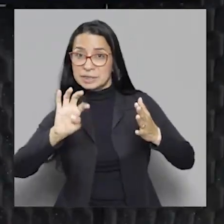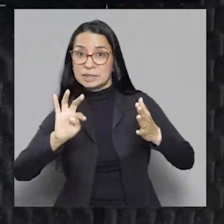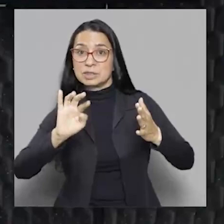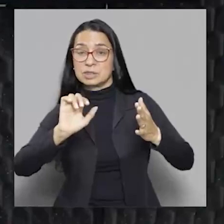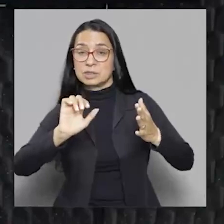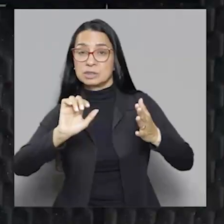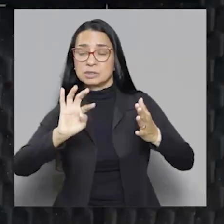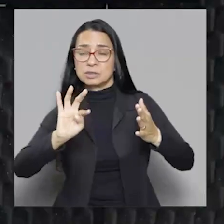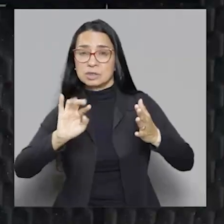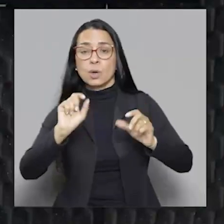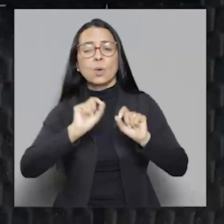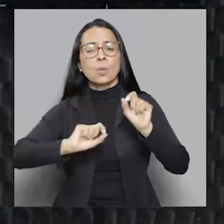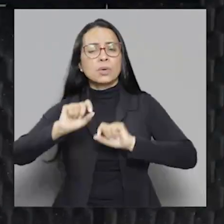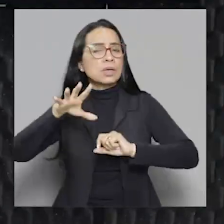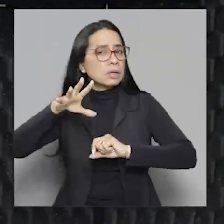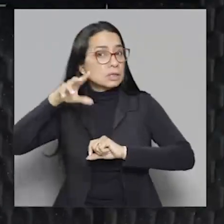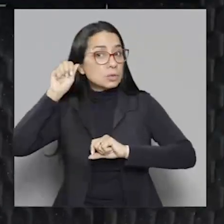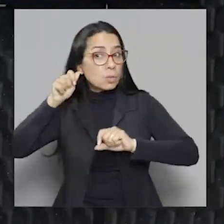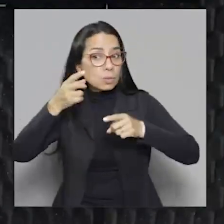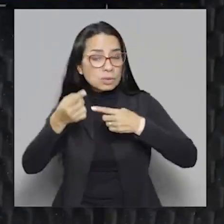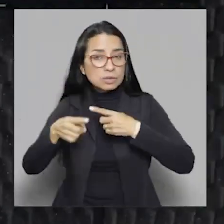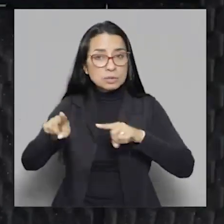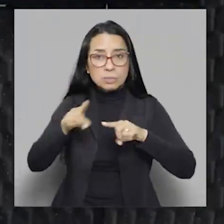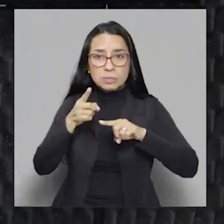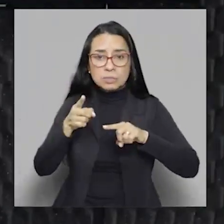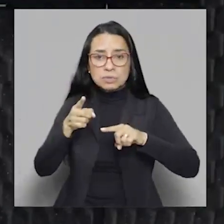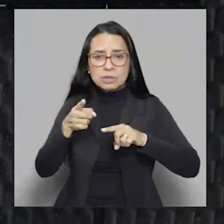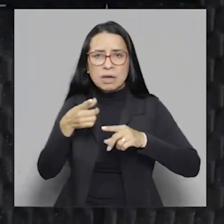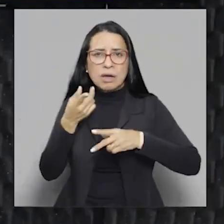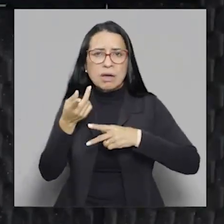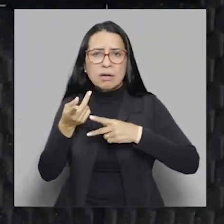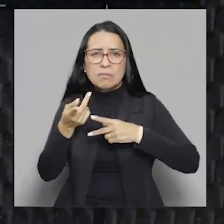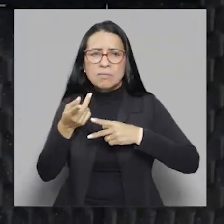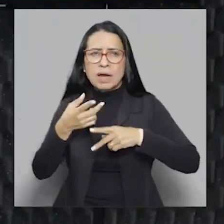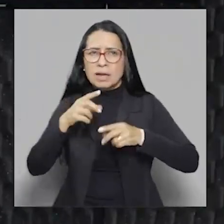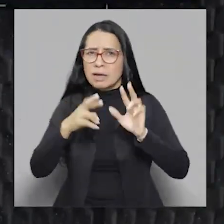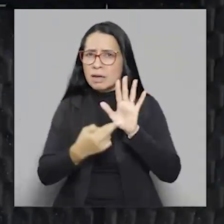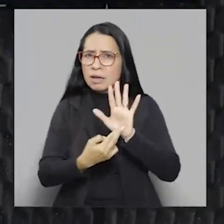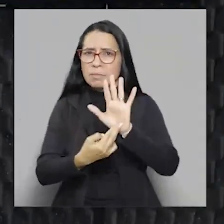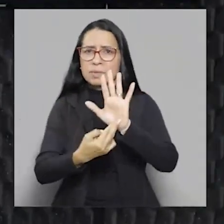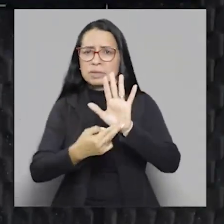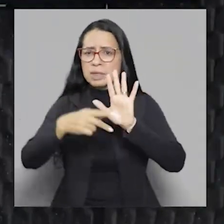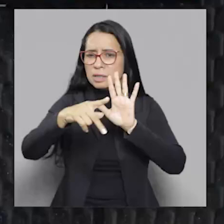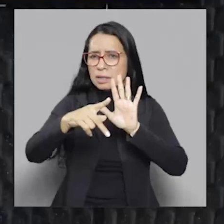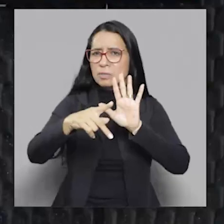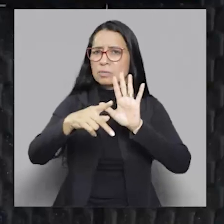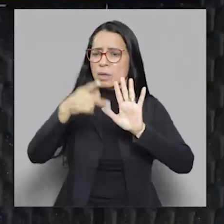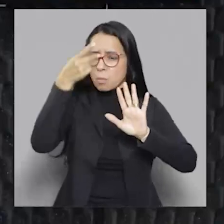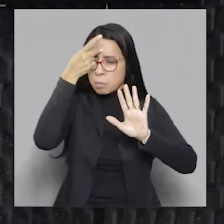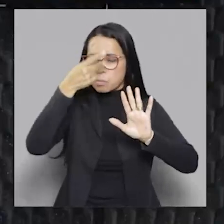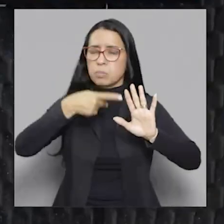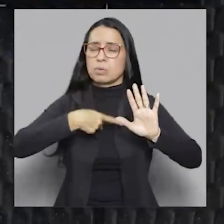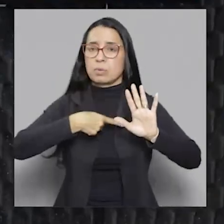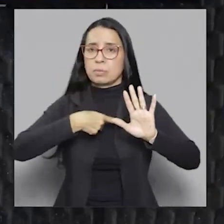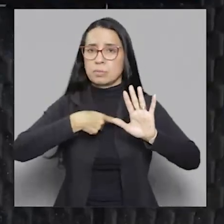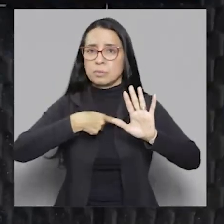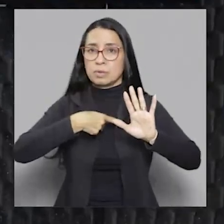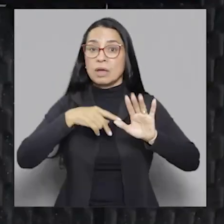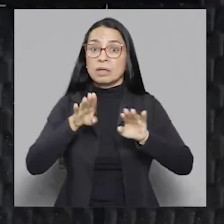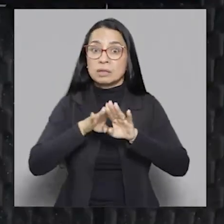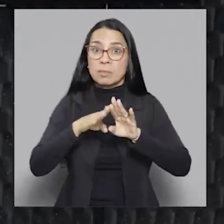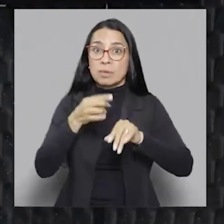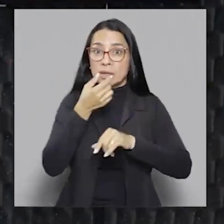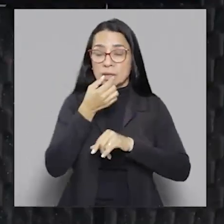dia, nesse dia em particular, ele diz exatamente como está teu estado emocional. Até as roupas e as cores das roupas que nós usamos,